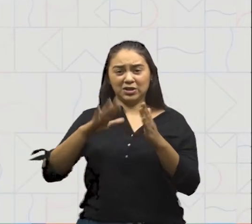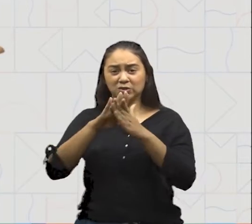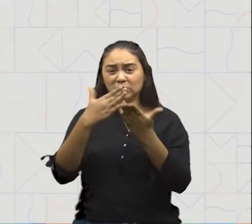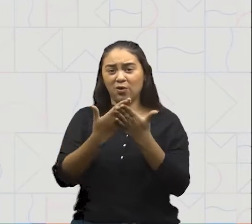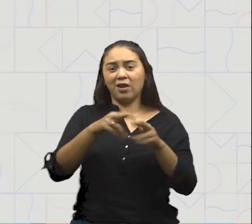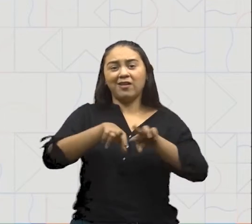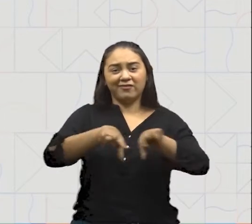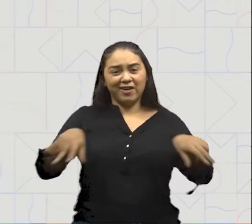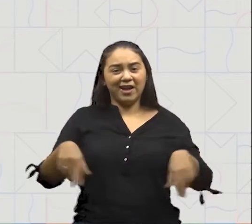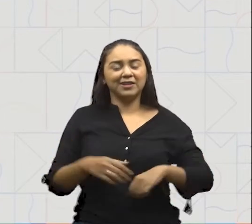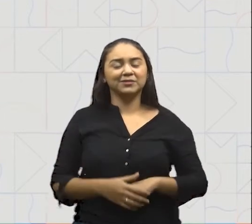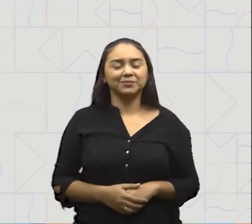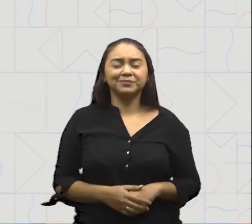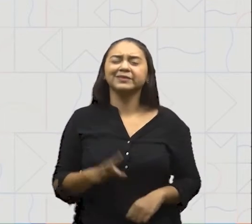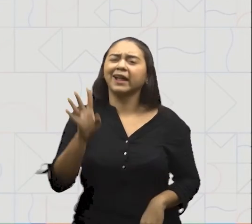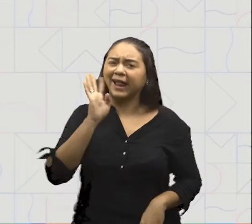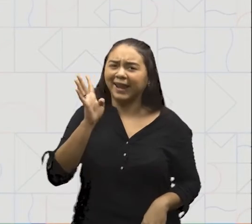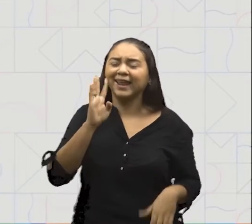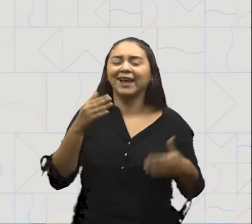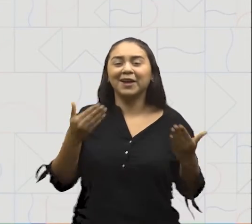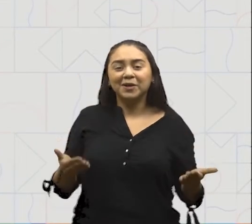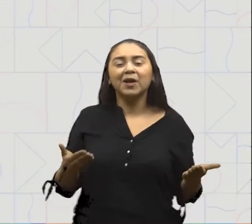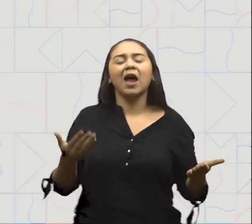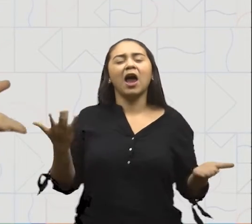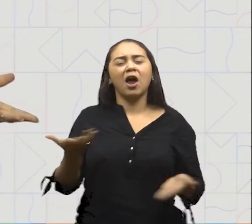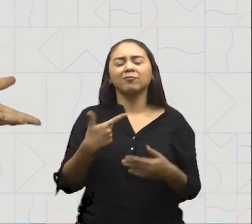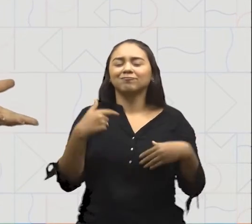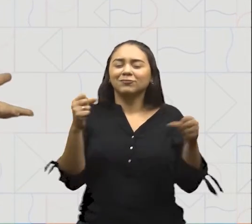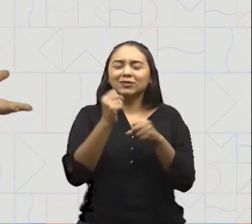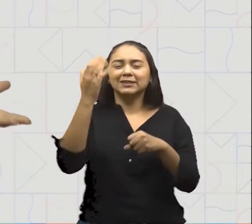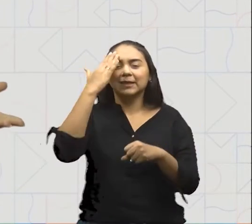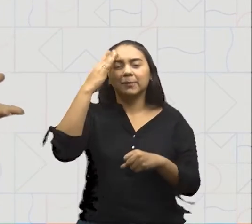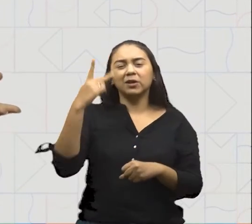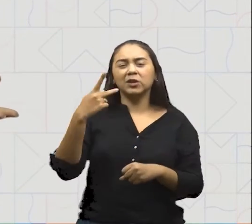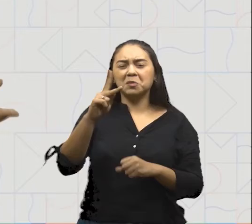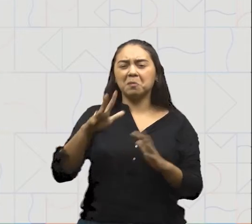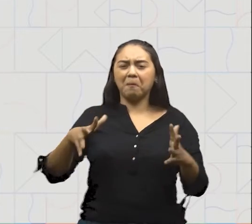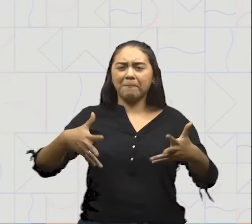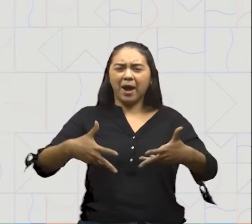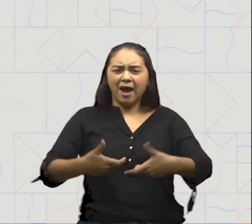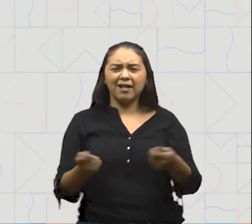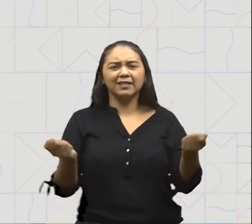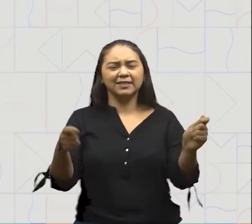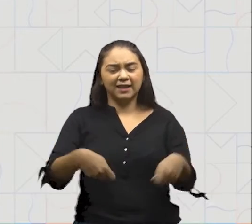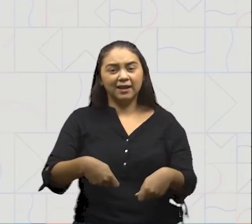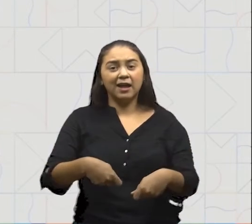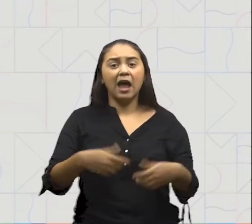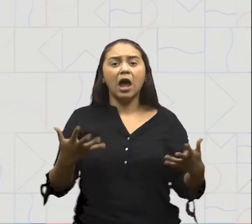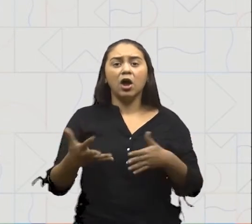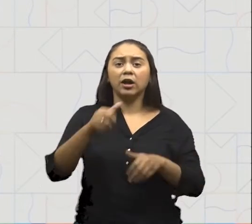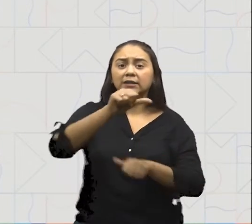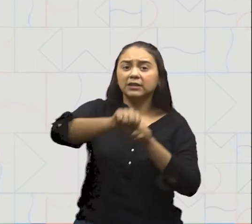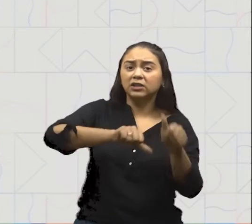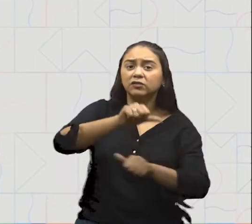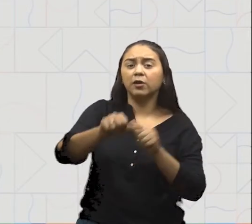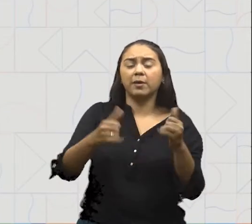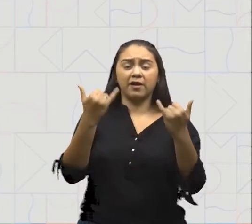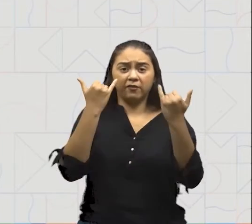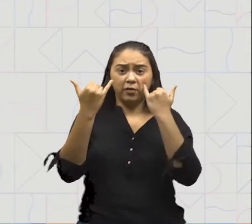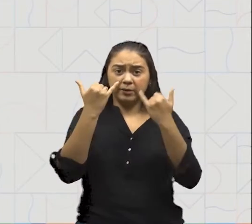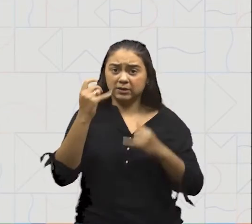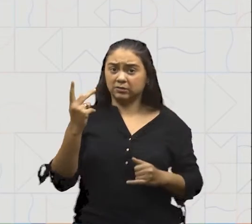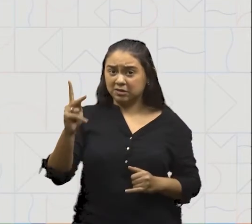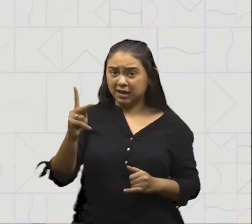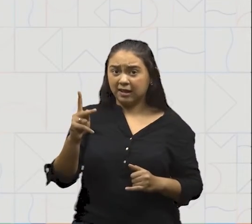Célio! Eu adorei ficar sabendo desse seu incrível potencial para as artes. Vamos transformar essa informação que o Célio nos deu